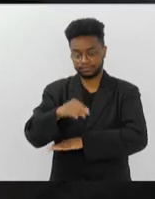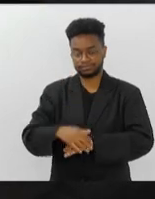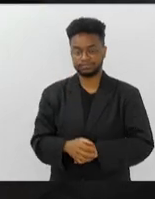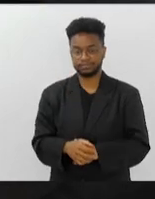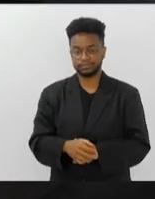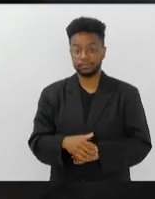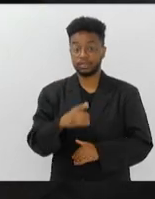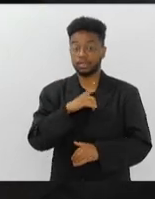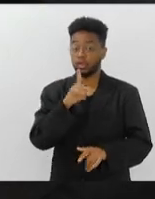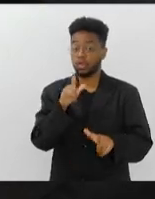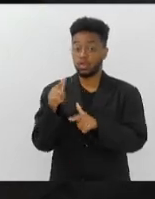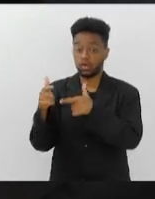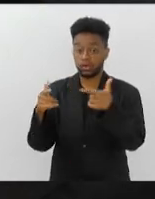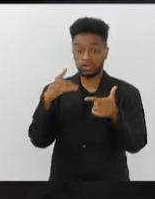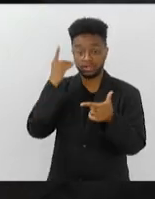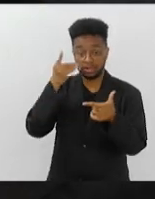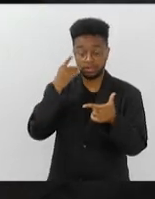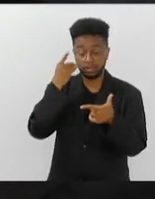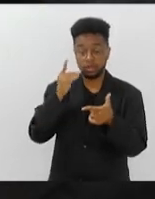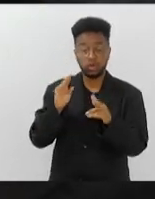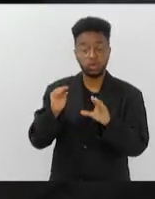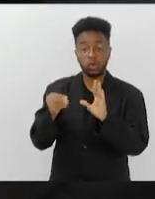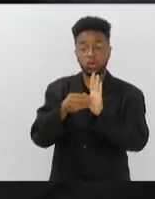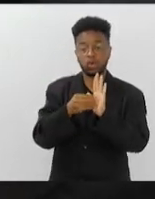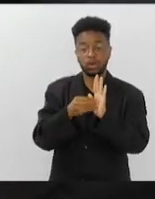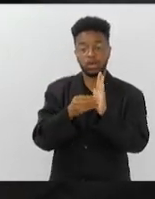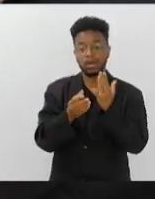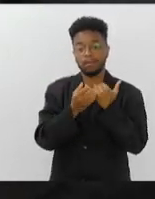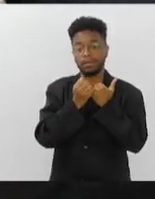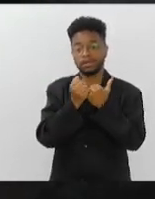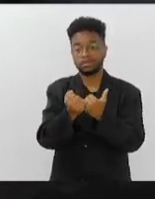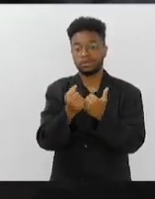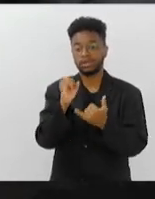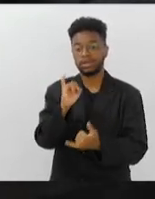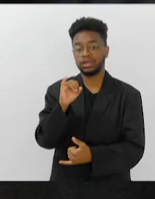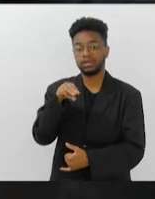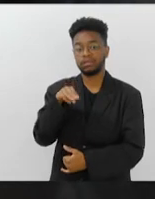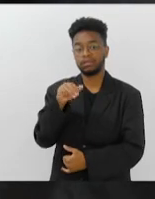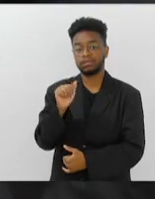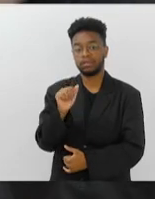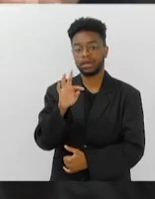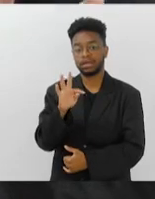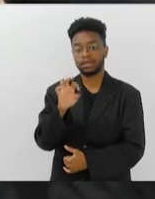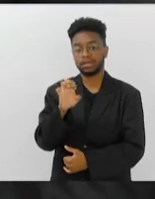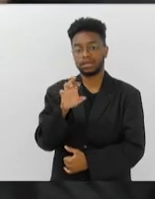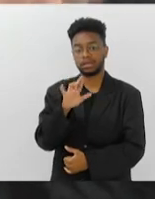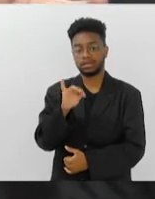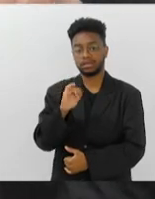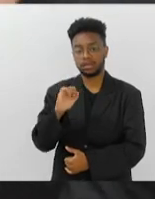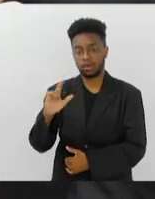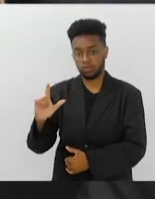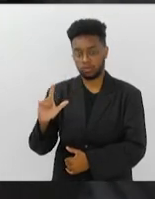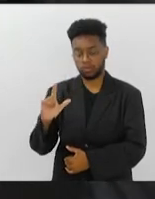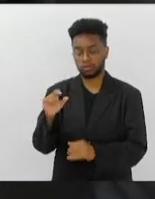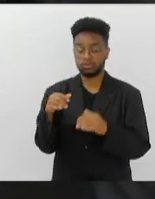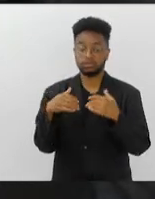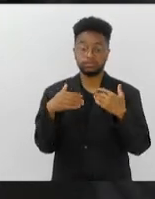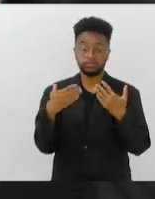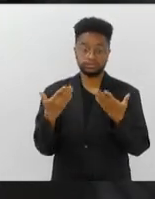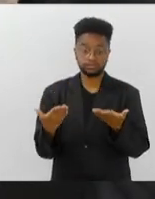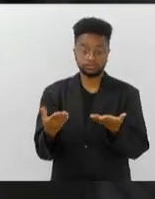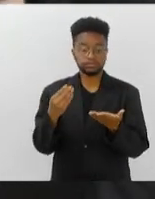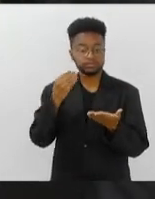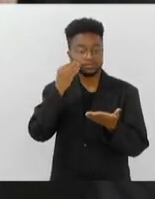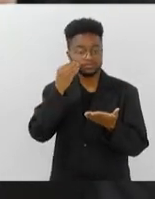Tem outros deputados que botam patrimônio material. E aí, a gente, para dar